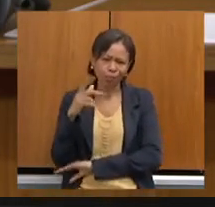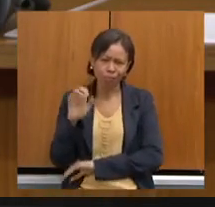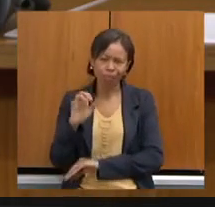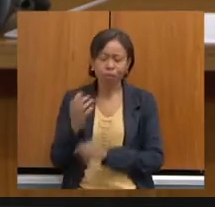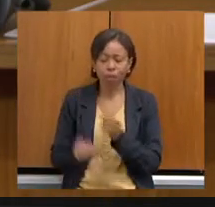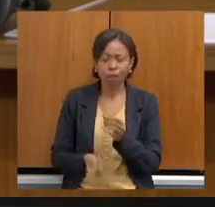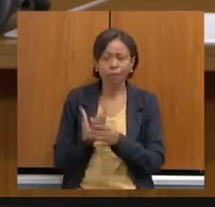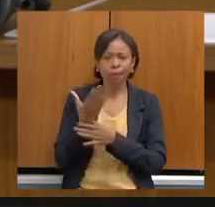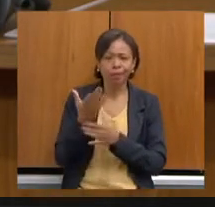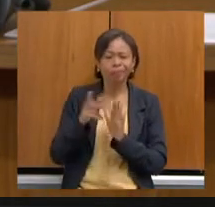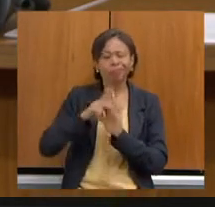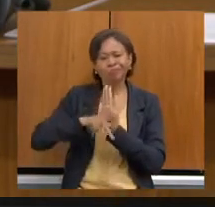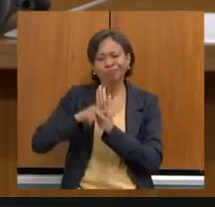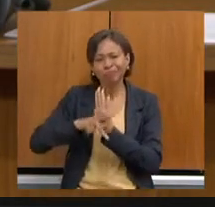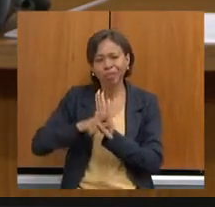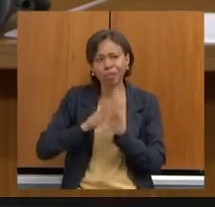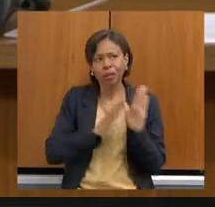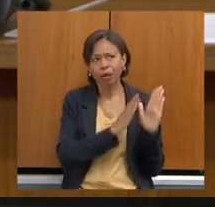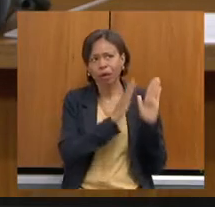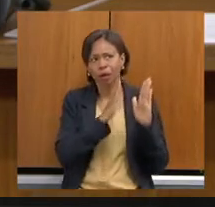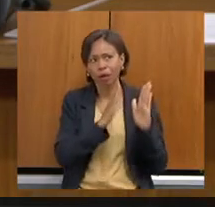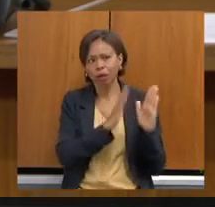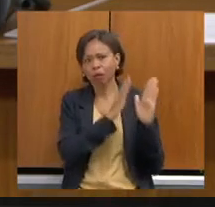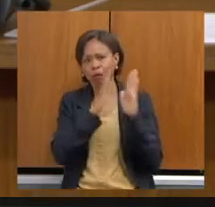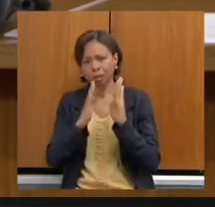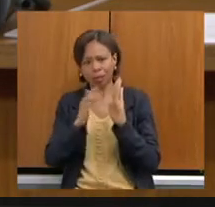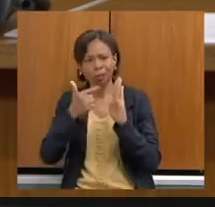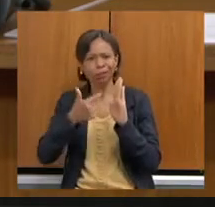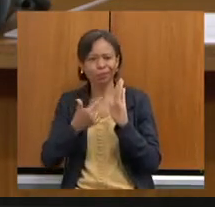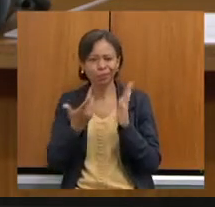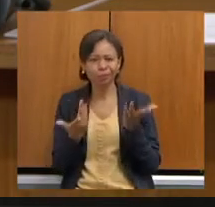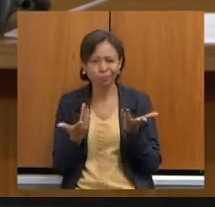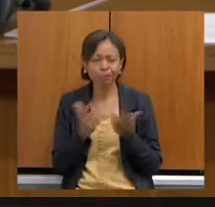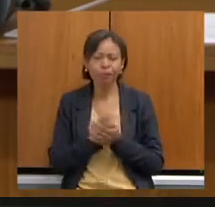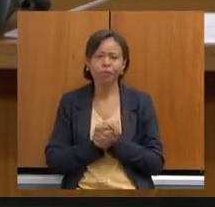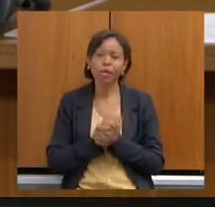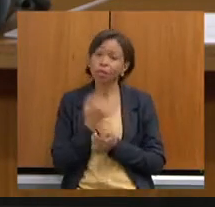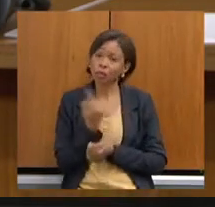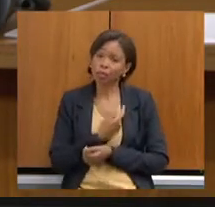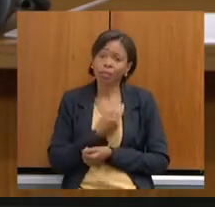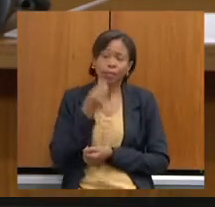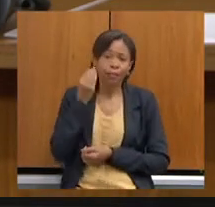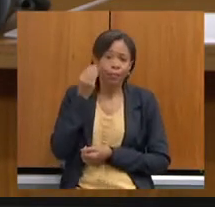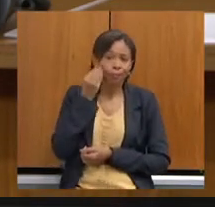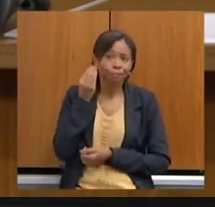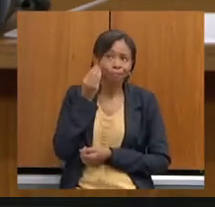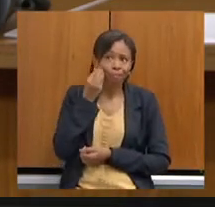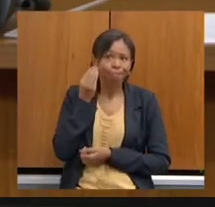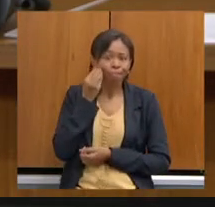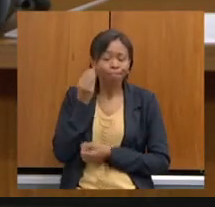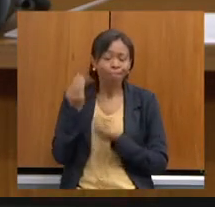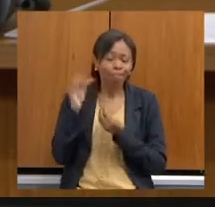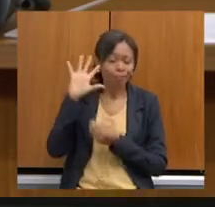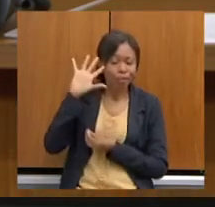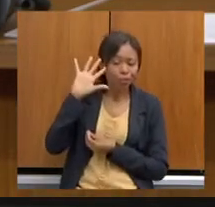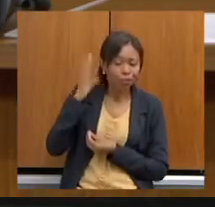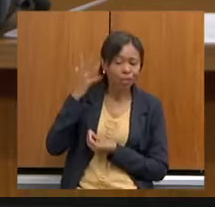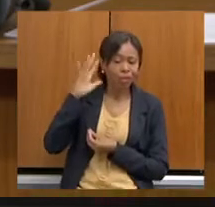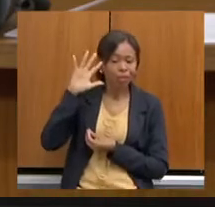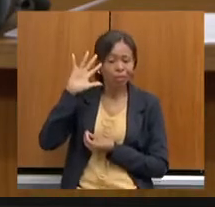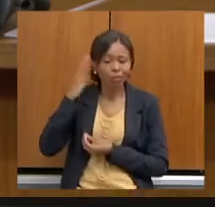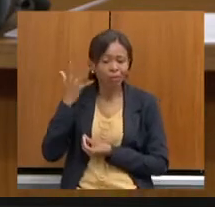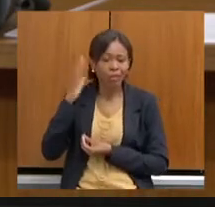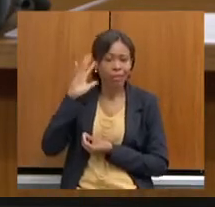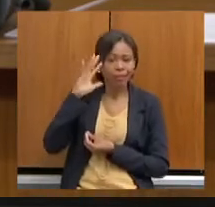implantar os seus projetos na Etapa 2 Mas são muitos caminhos que a gente teve os campos para poder solucionar essas questões e